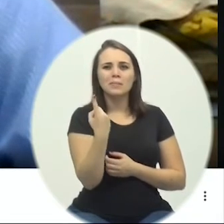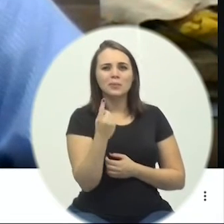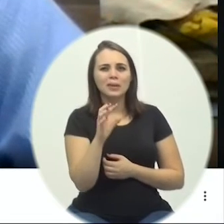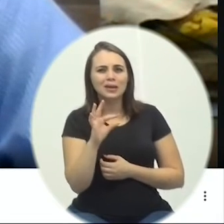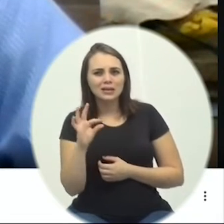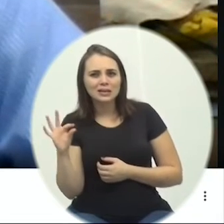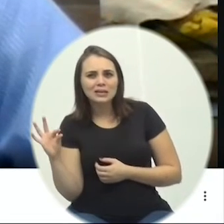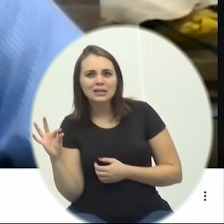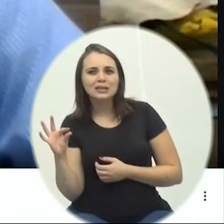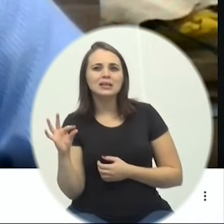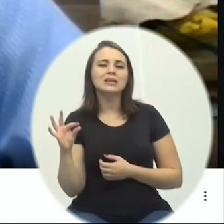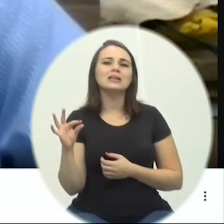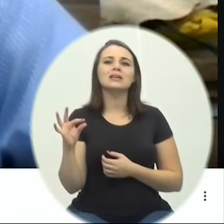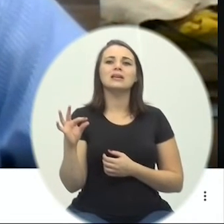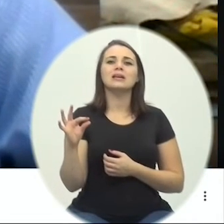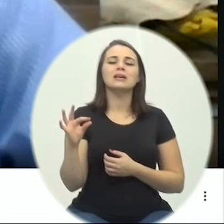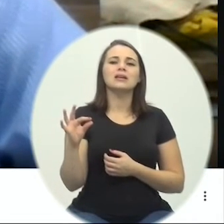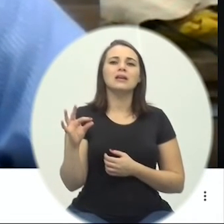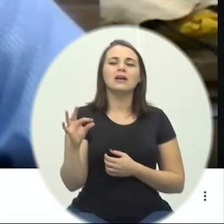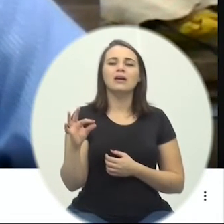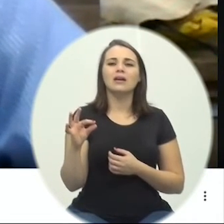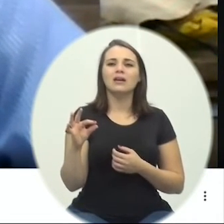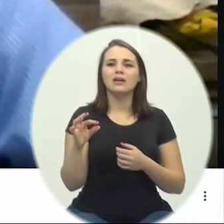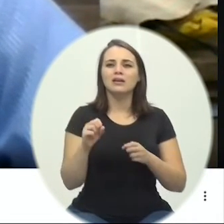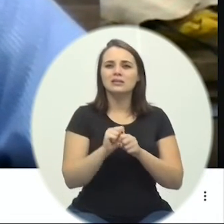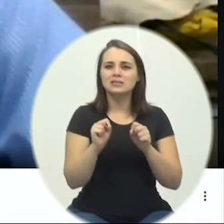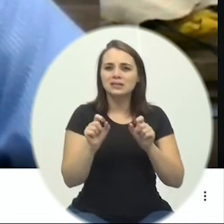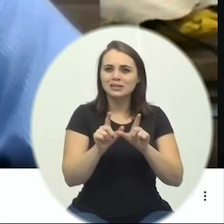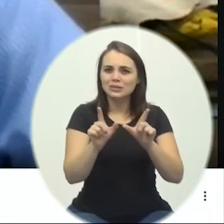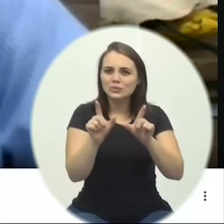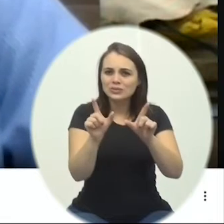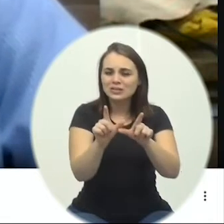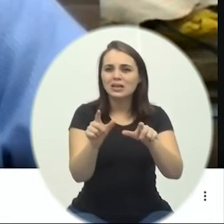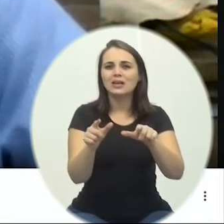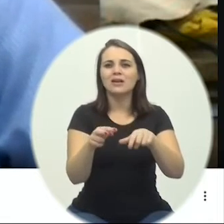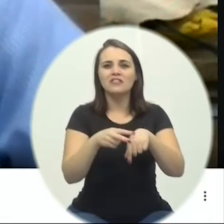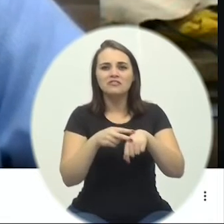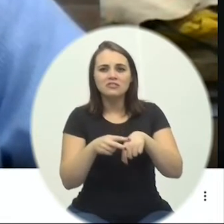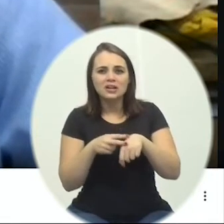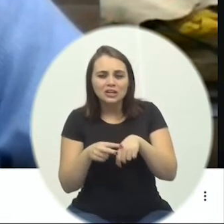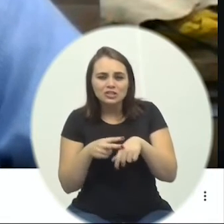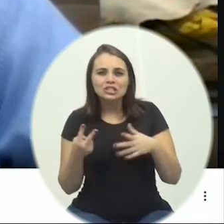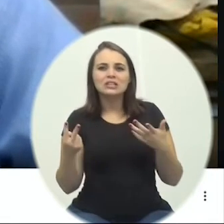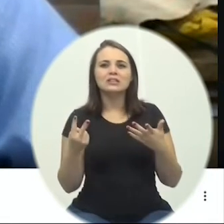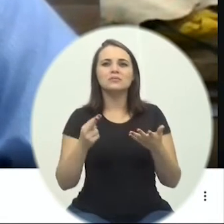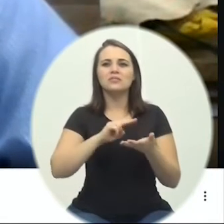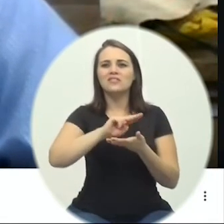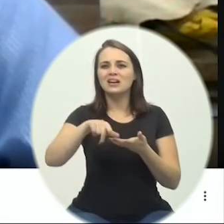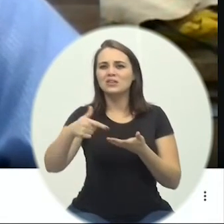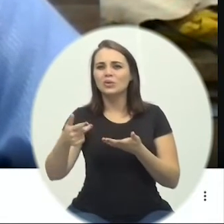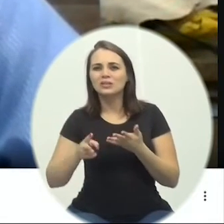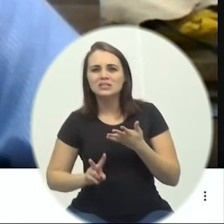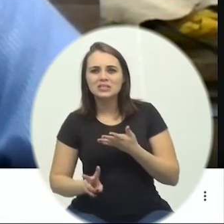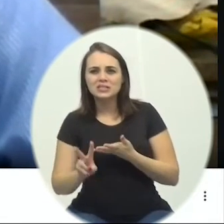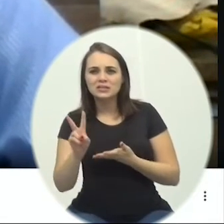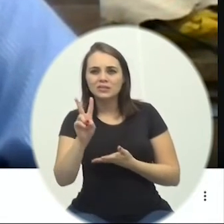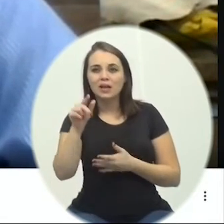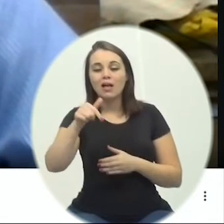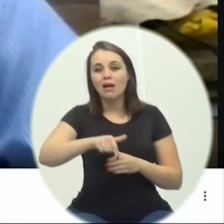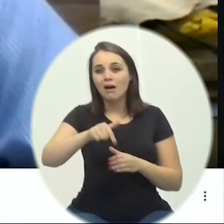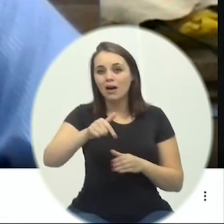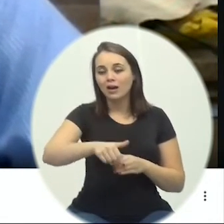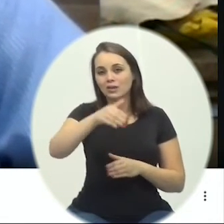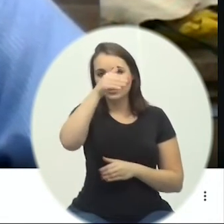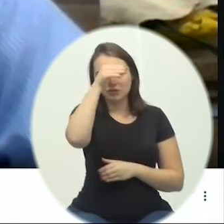Pontilhão, Sangão, Santa Luzia, São Roque, São Sebastião, Verdim, Vila Nova Esperança, Vila Macarine, Vila Manaus, Vila Miguel, Vila São José,